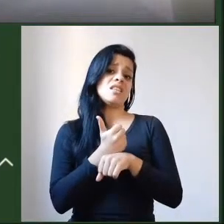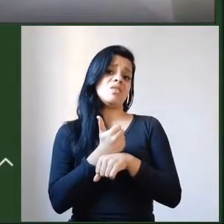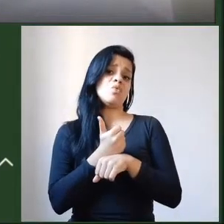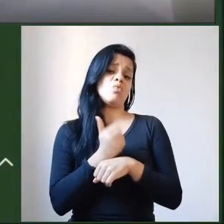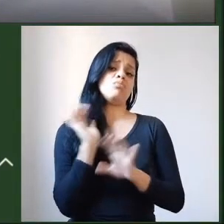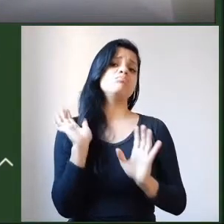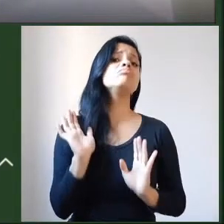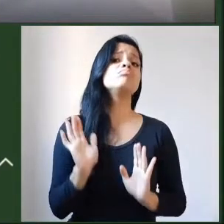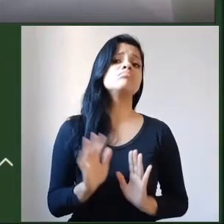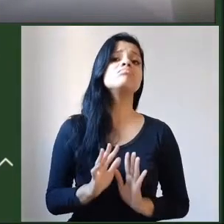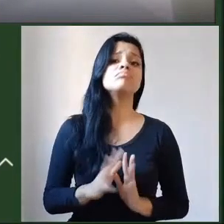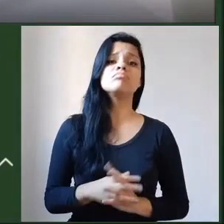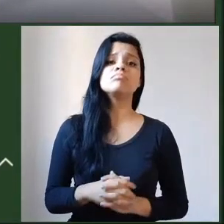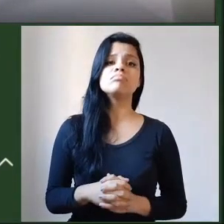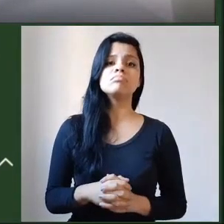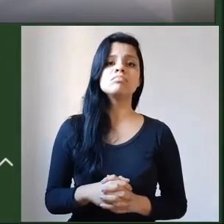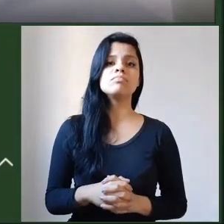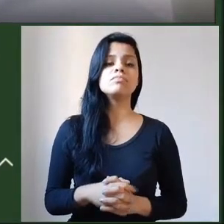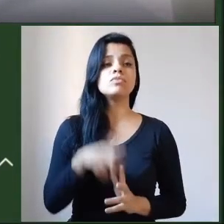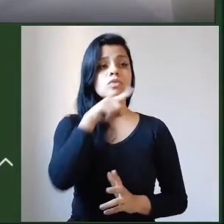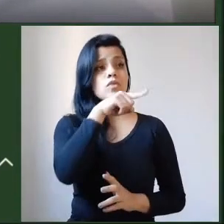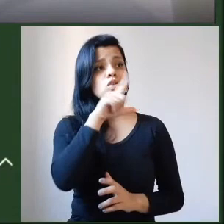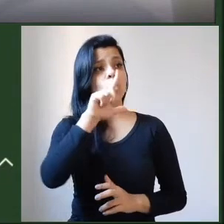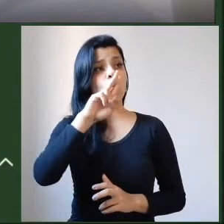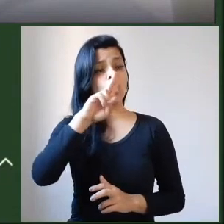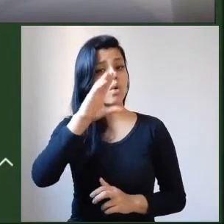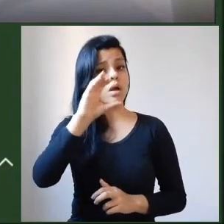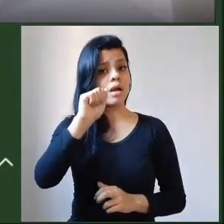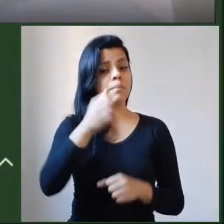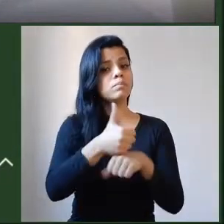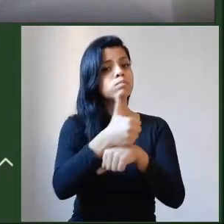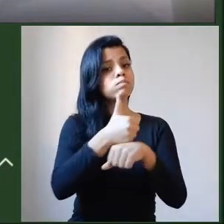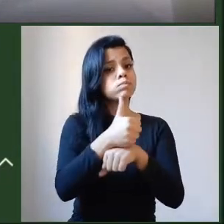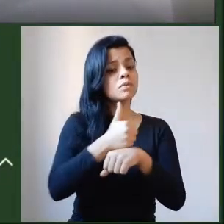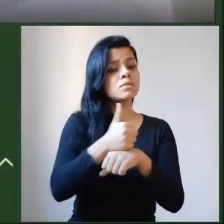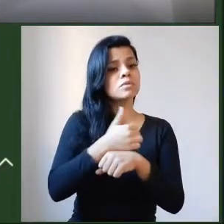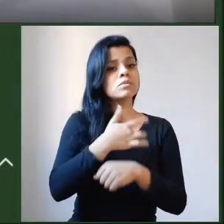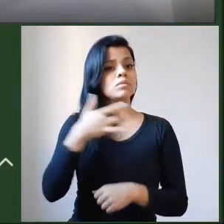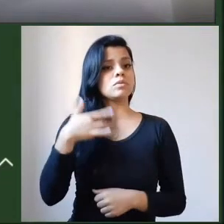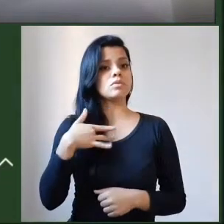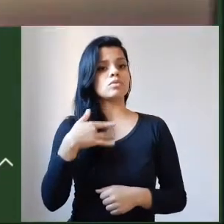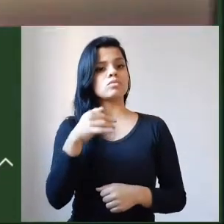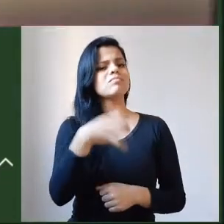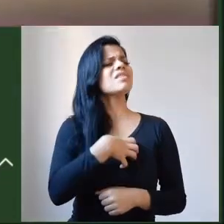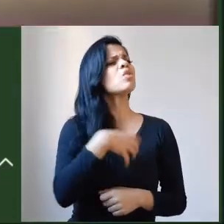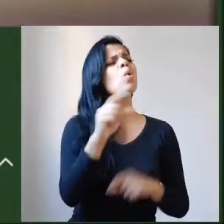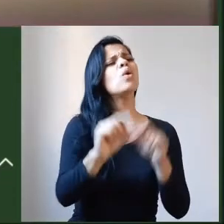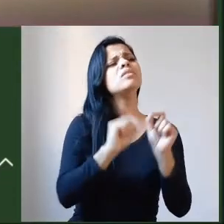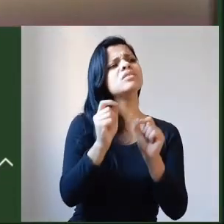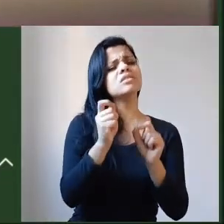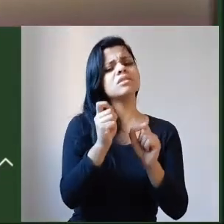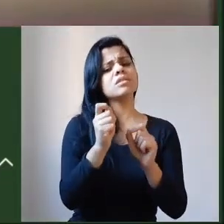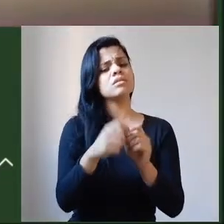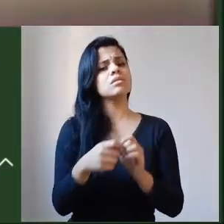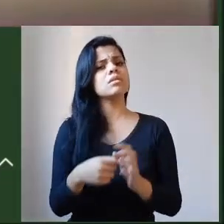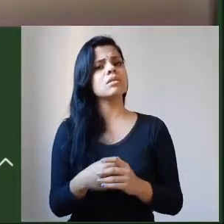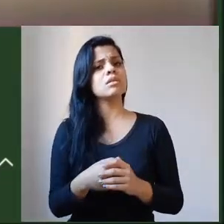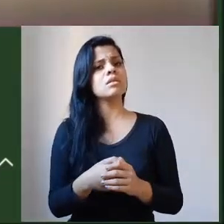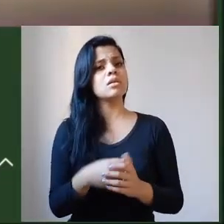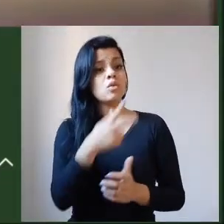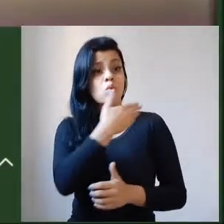sente em relação a essa atuação dos governantes, né, ao momento político que a gente se encontra? Eu fico triste,